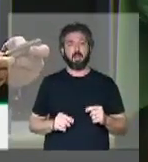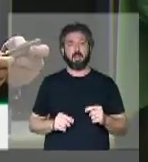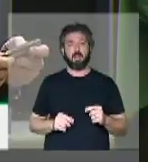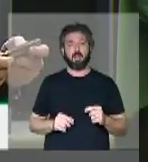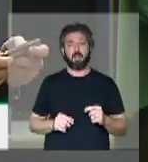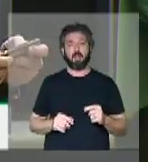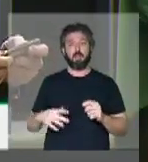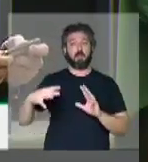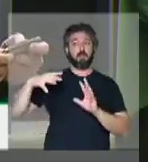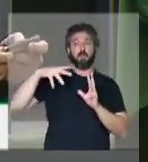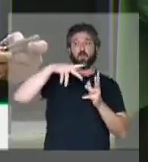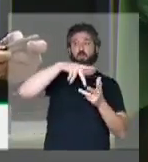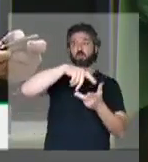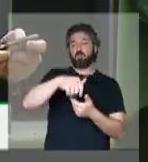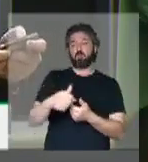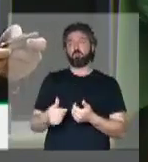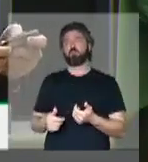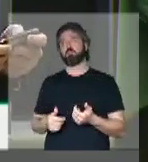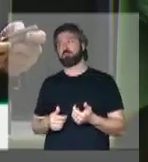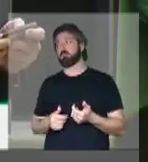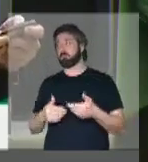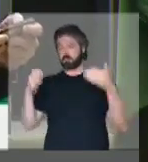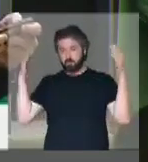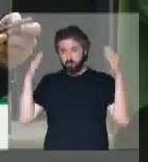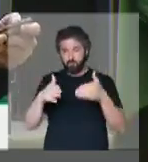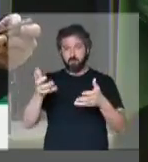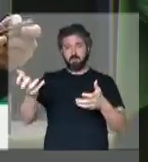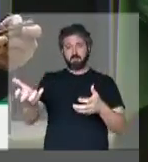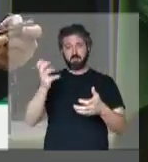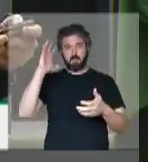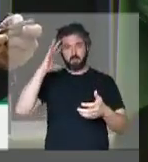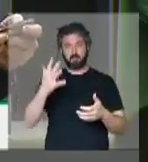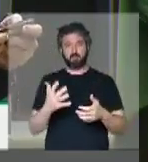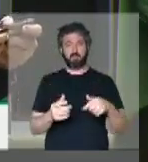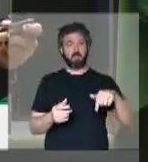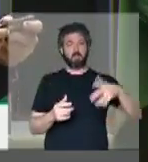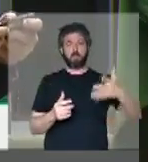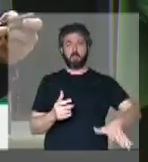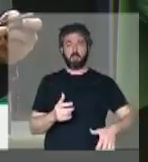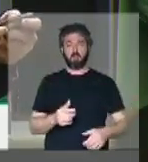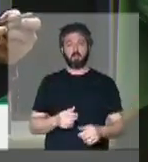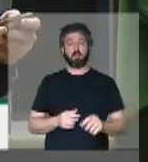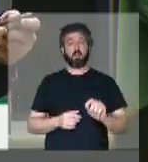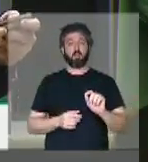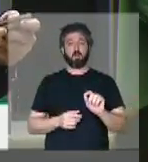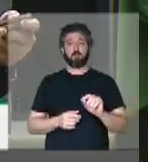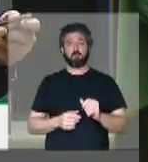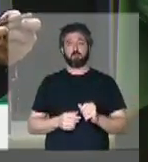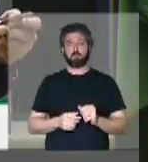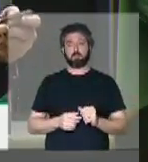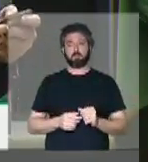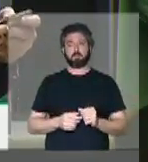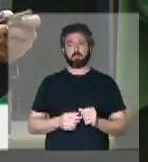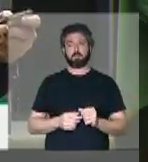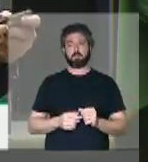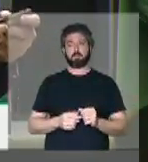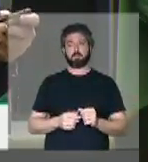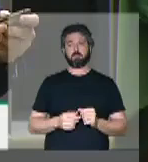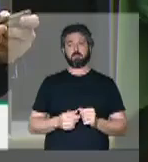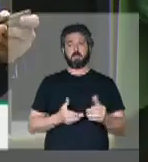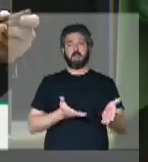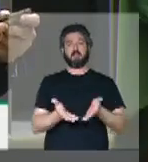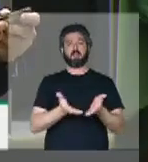todo está extremamente voltado a resolver, que é exatamente a